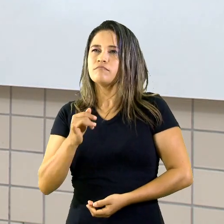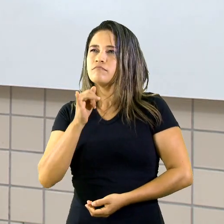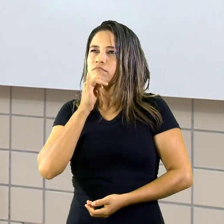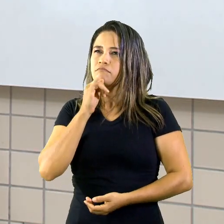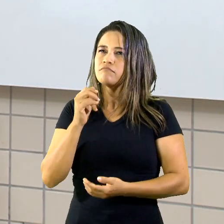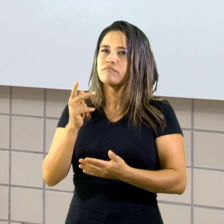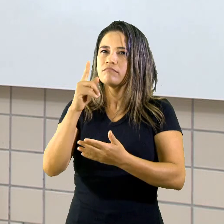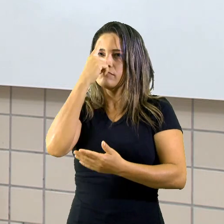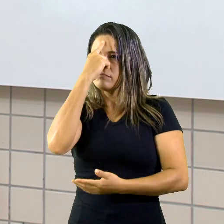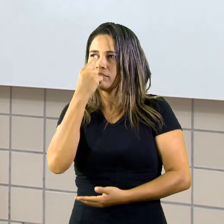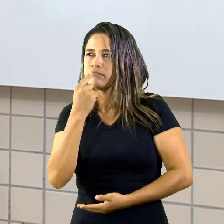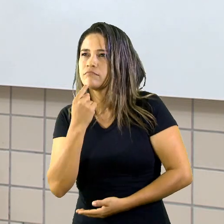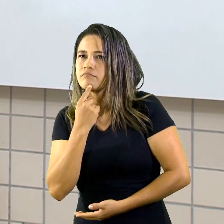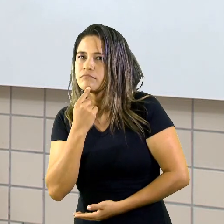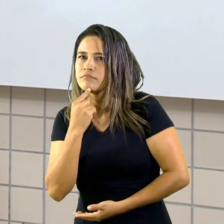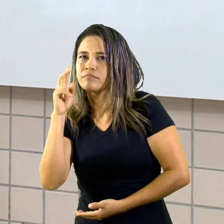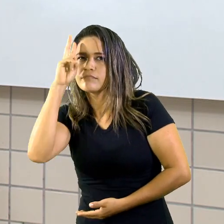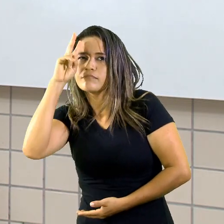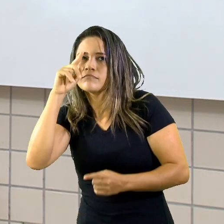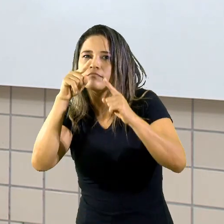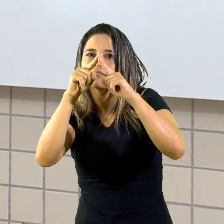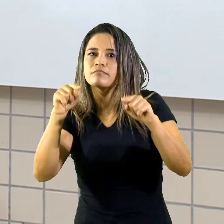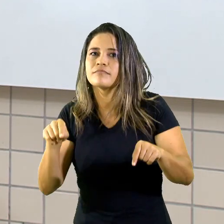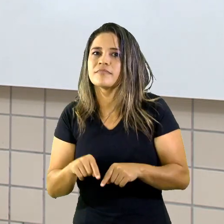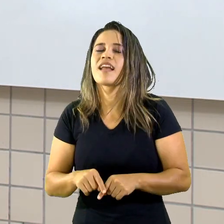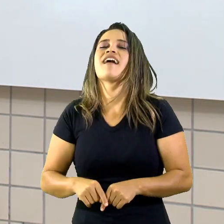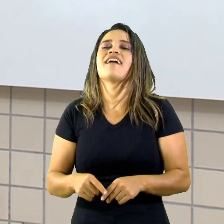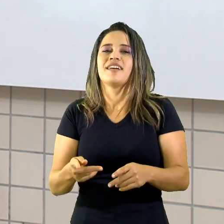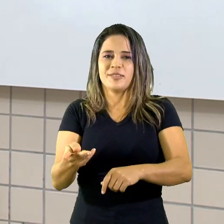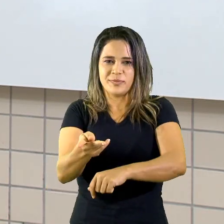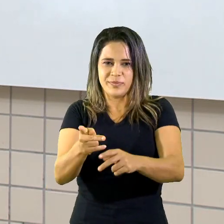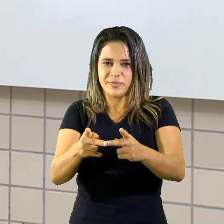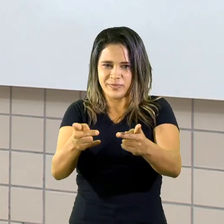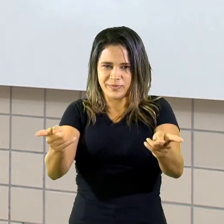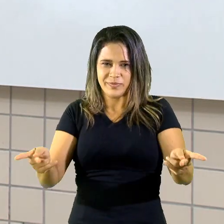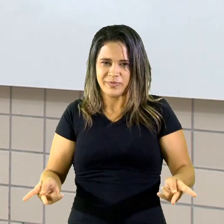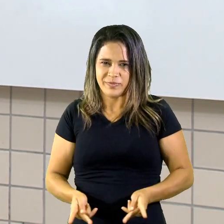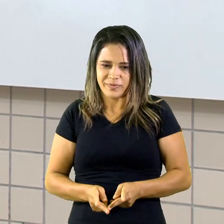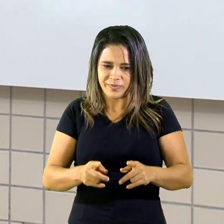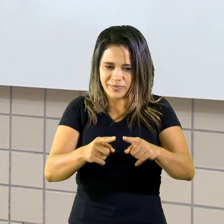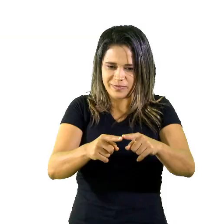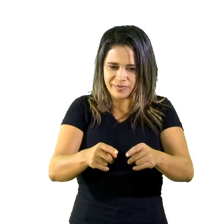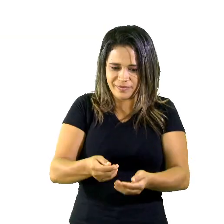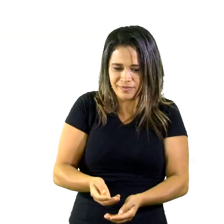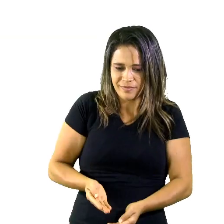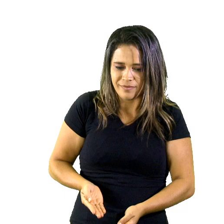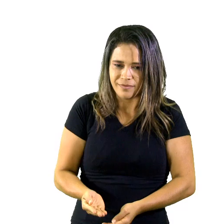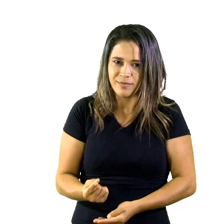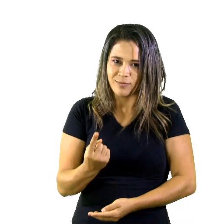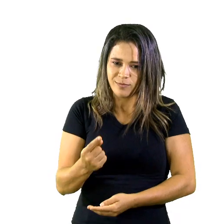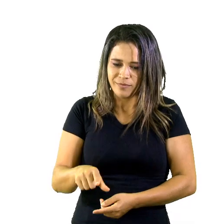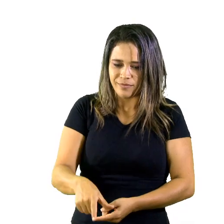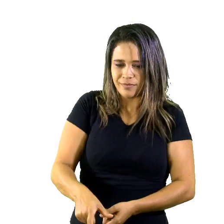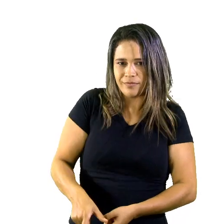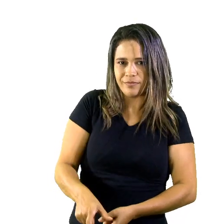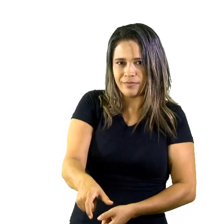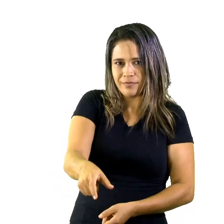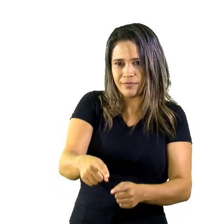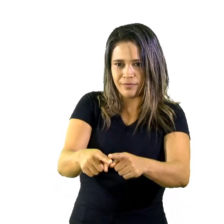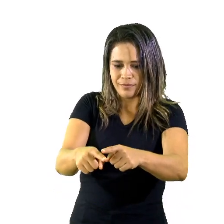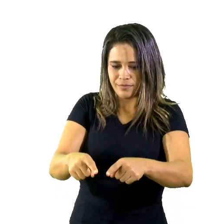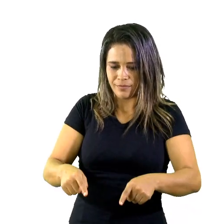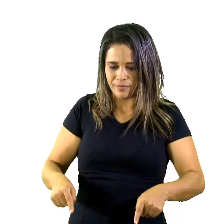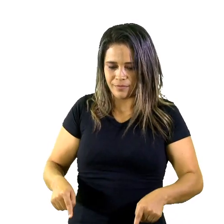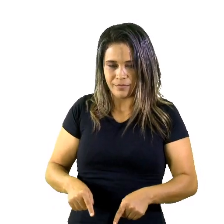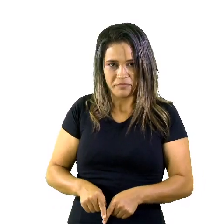exemplo, a fatia de uma pizza. Quem não gosta de uma pizza, né? Eu gosto de pizza, né? Então, olha só, Uma fatia